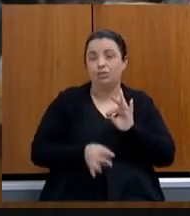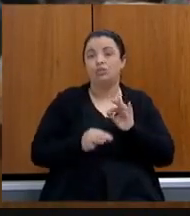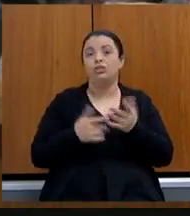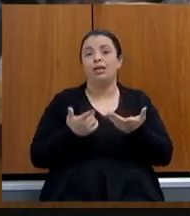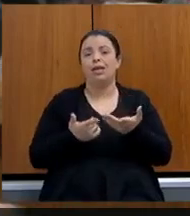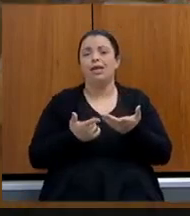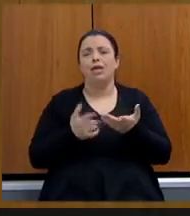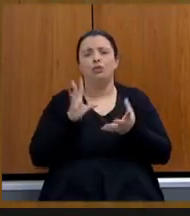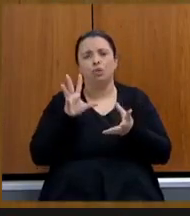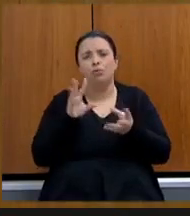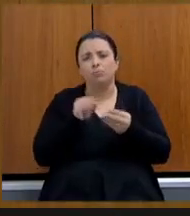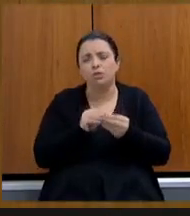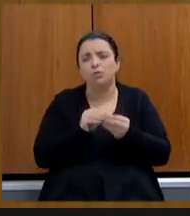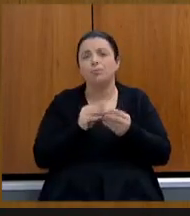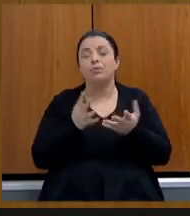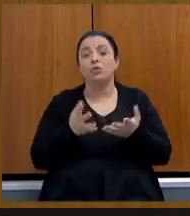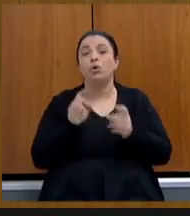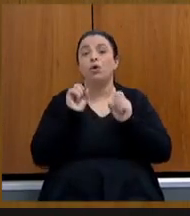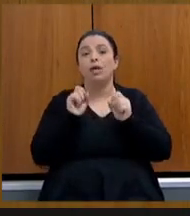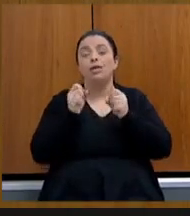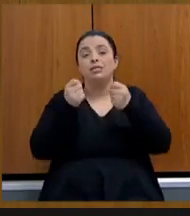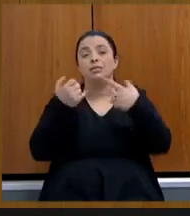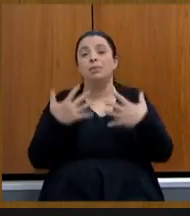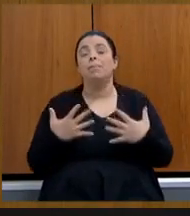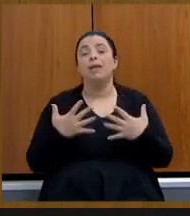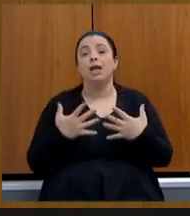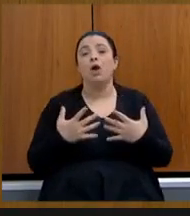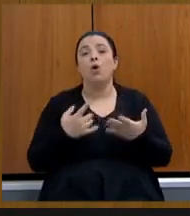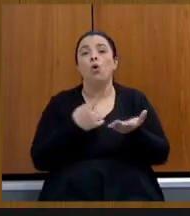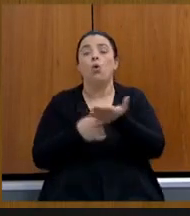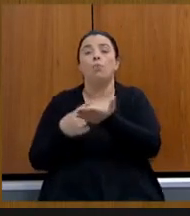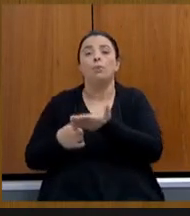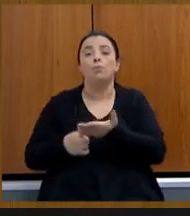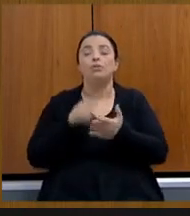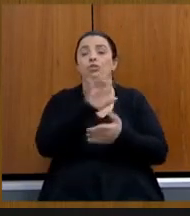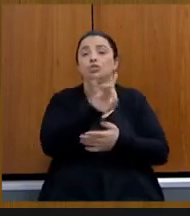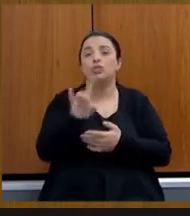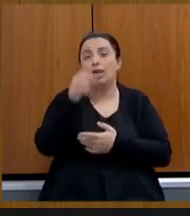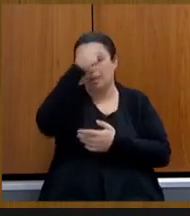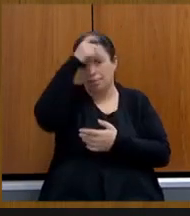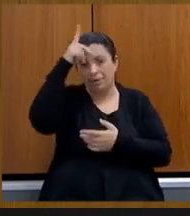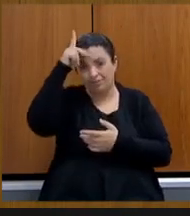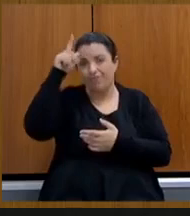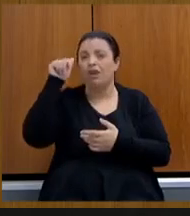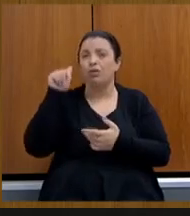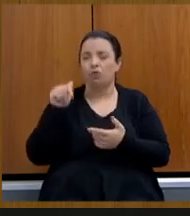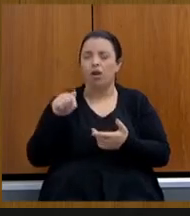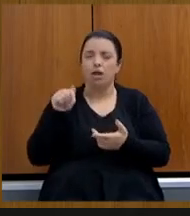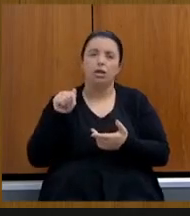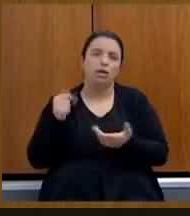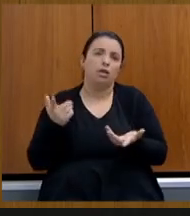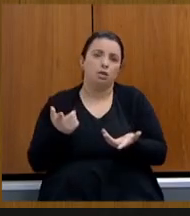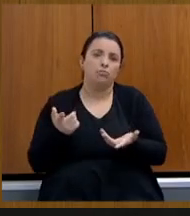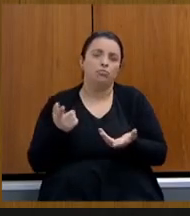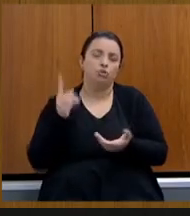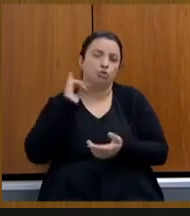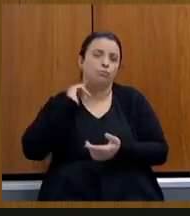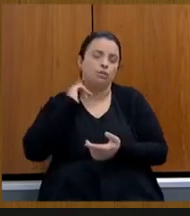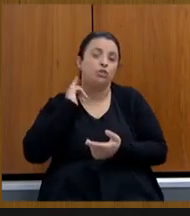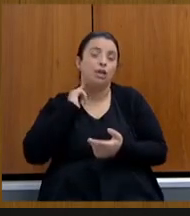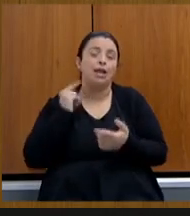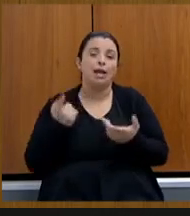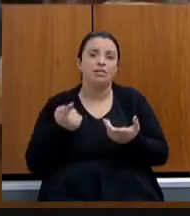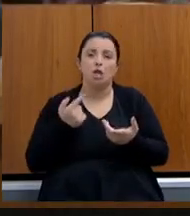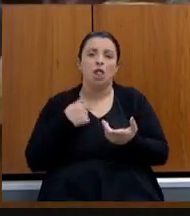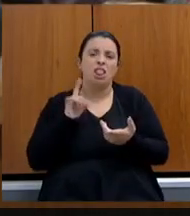falar um pouquinho mais o projeto mãos dadas era o compromisso de trazer a cada um dos prefeitos desse estado porque a gente tem essa obrigação não é nenhum favor que eu tô fazendo